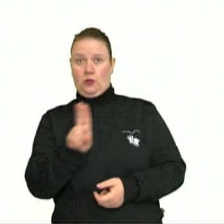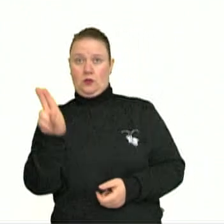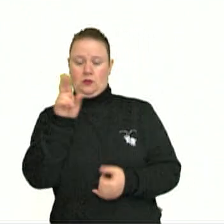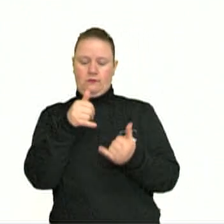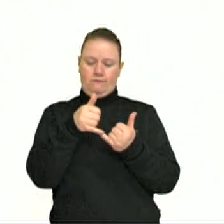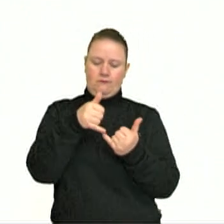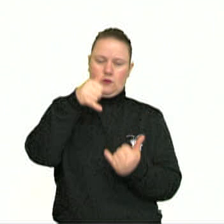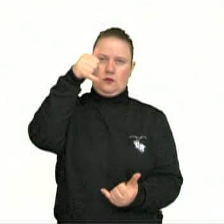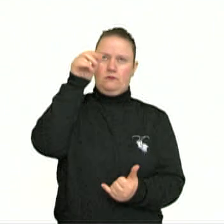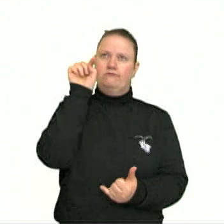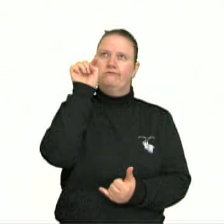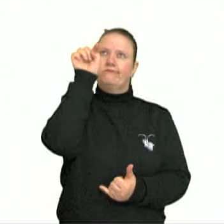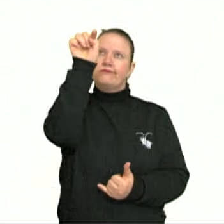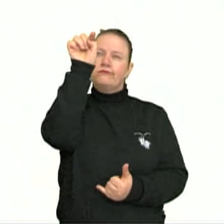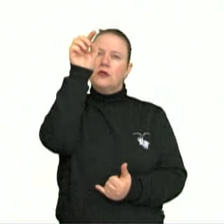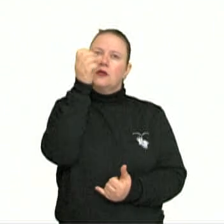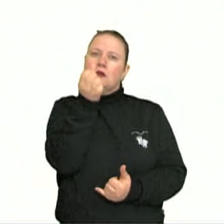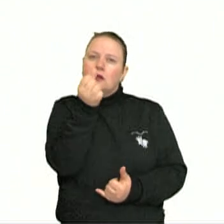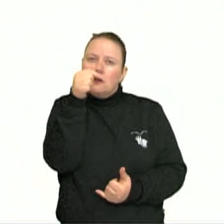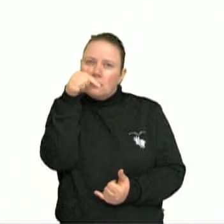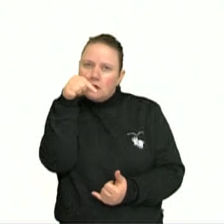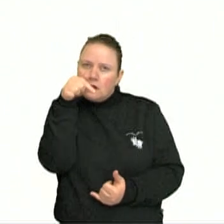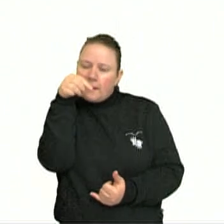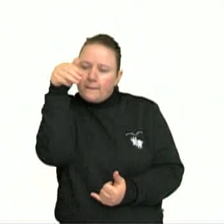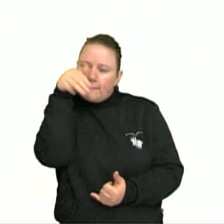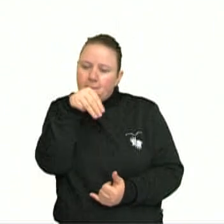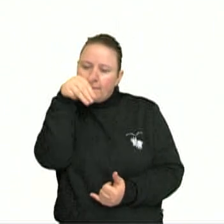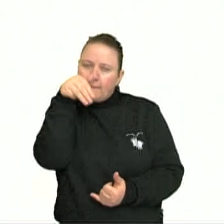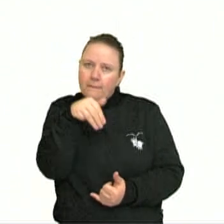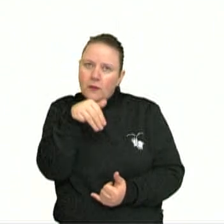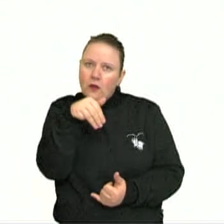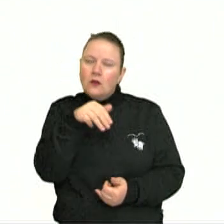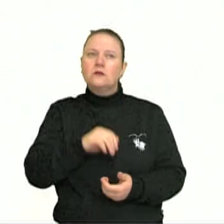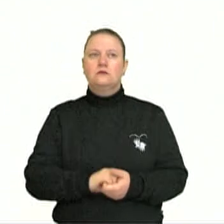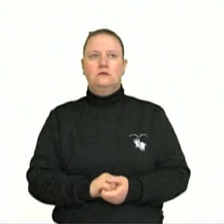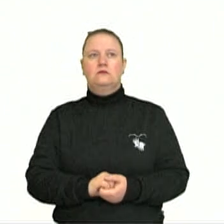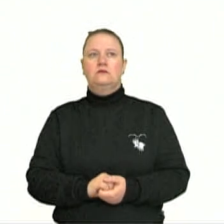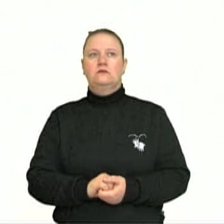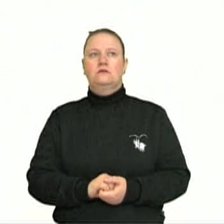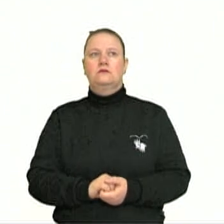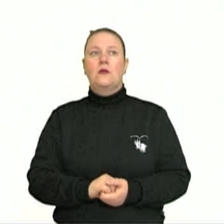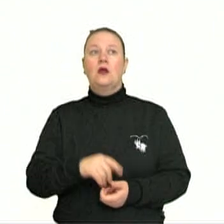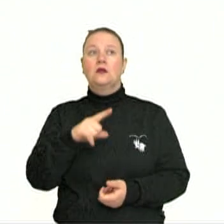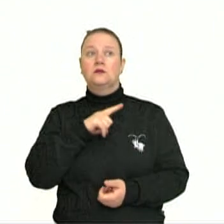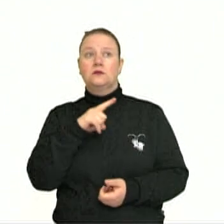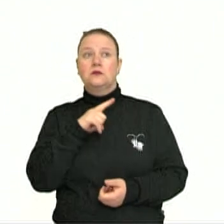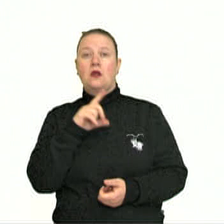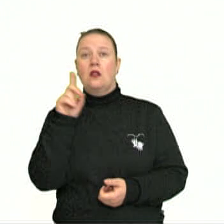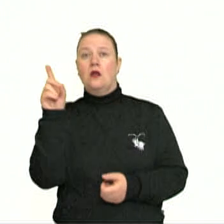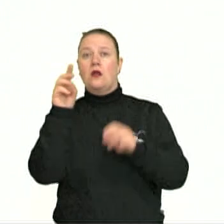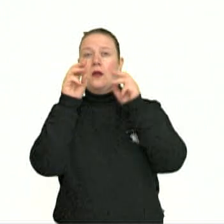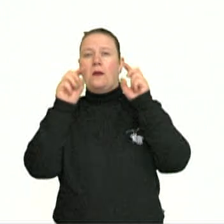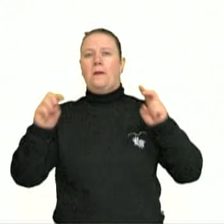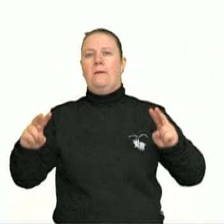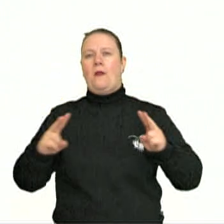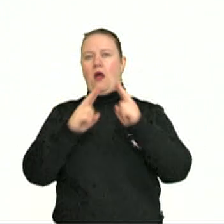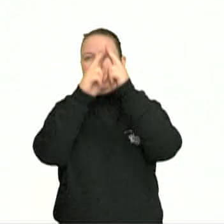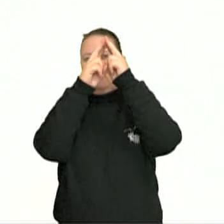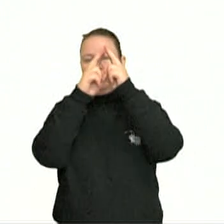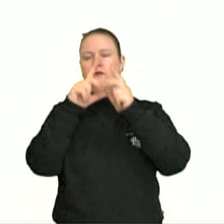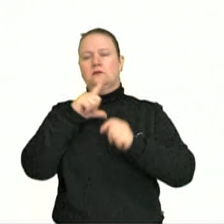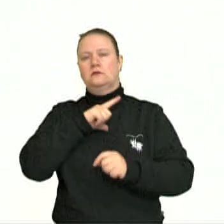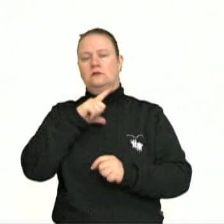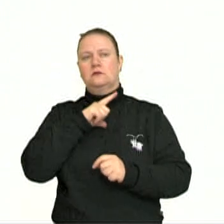de aproximadamente 67 metros de comprimento no teto do Panthéon de Paris, Foucault suspendeu uma esfera de aproximadamente